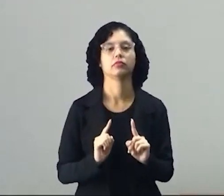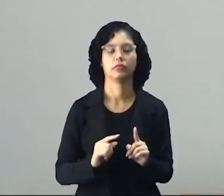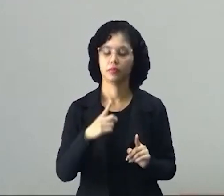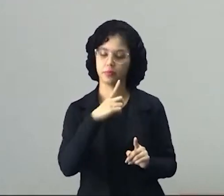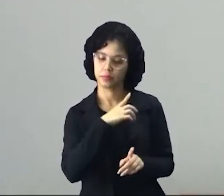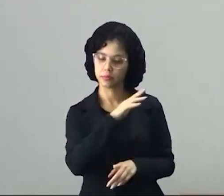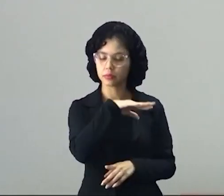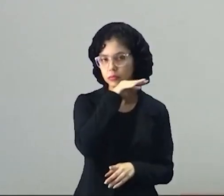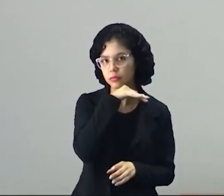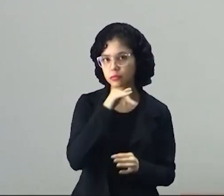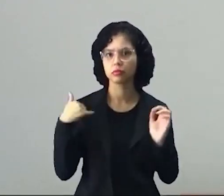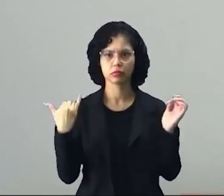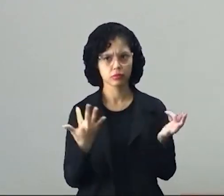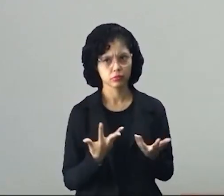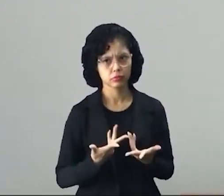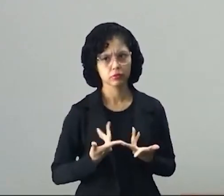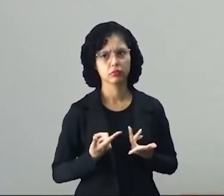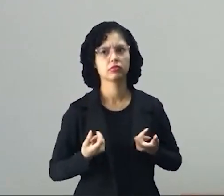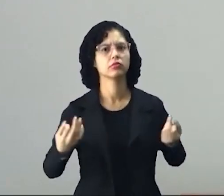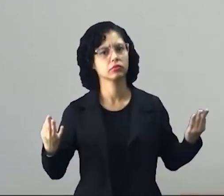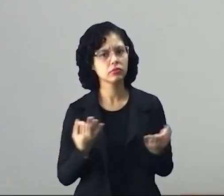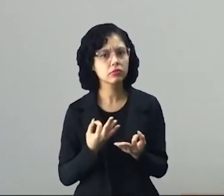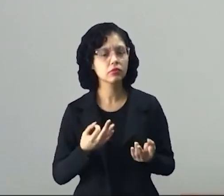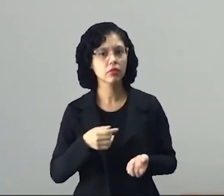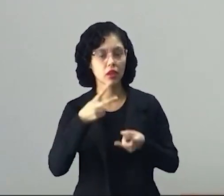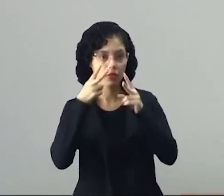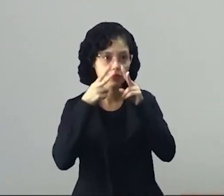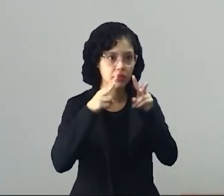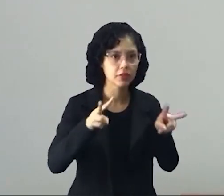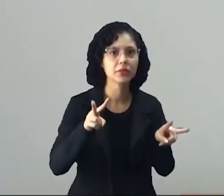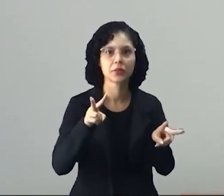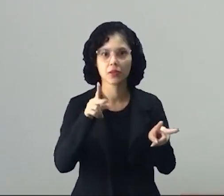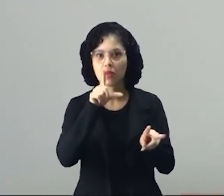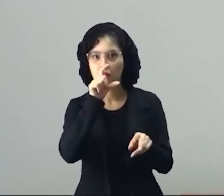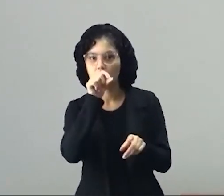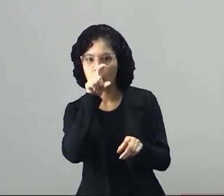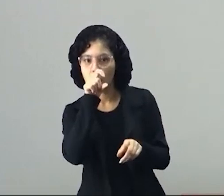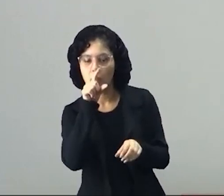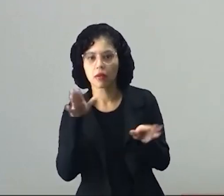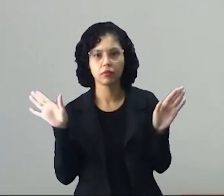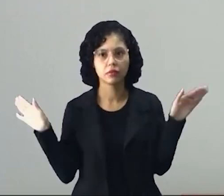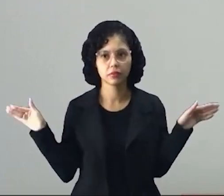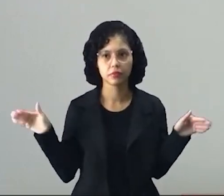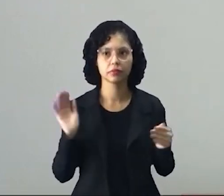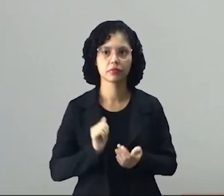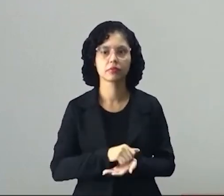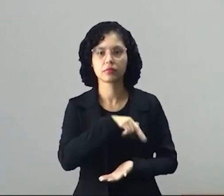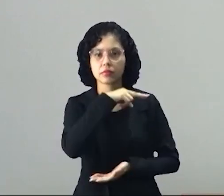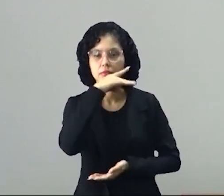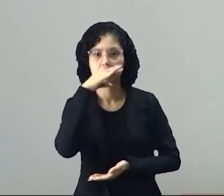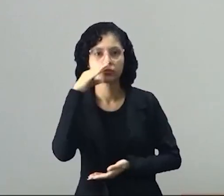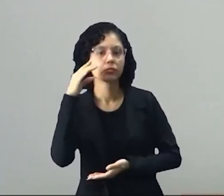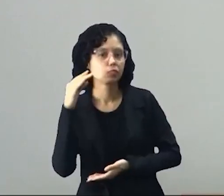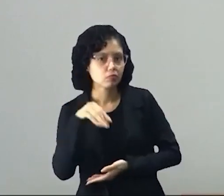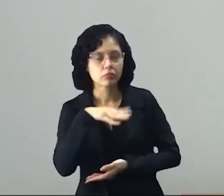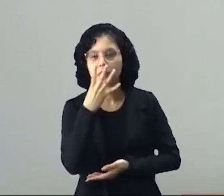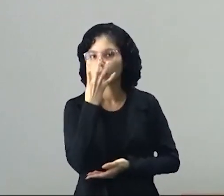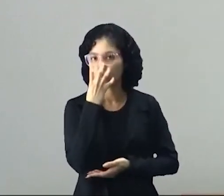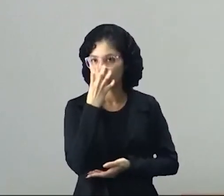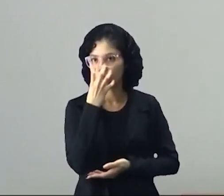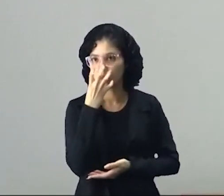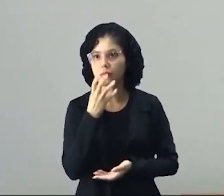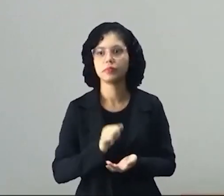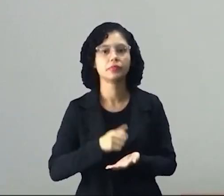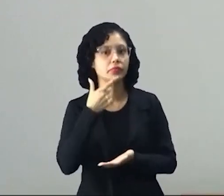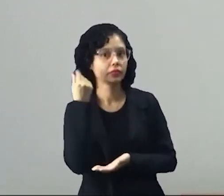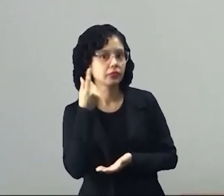Existem animais com habilidades fantásticas. Então, a visão da águia é algo fantástico. O olfato dos cães e